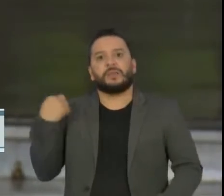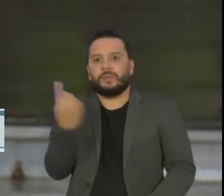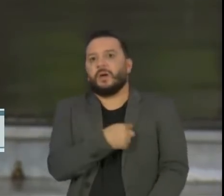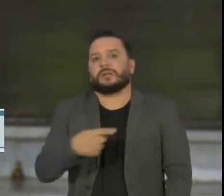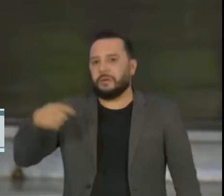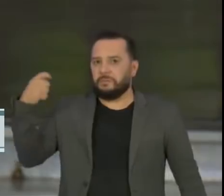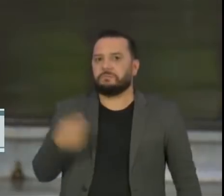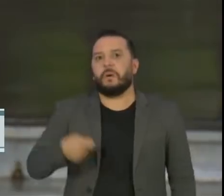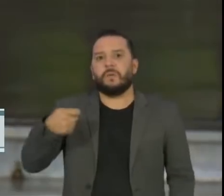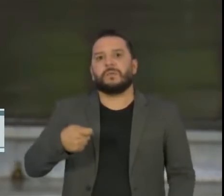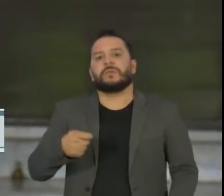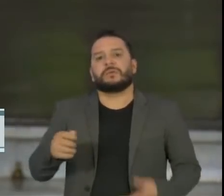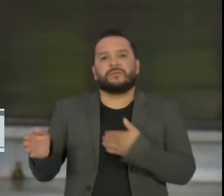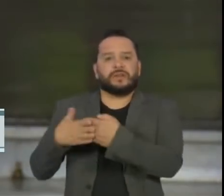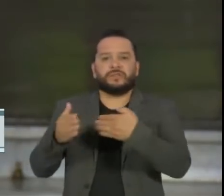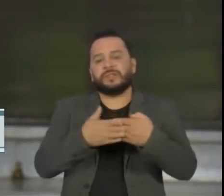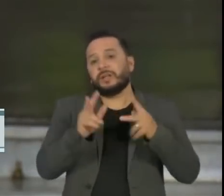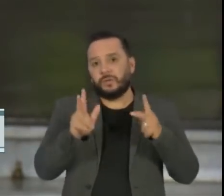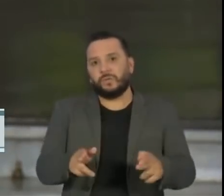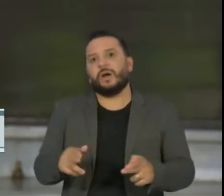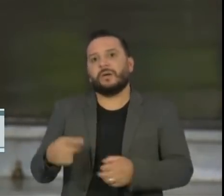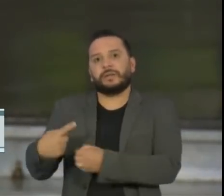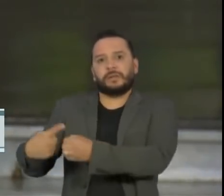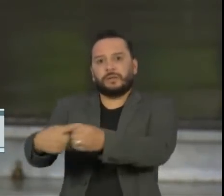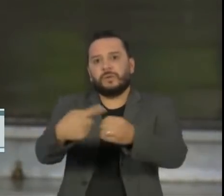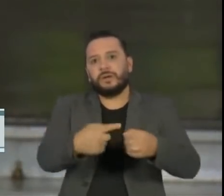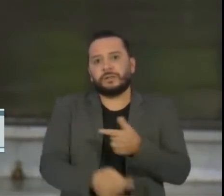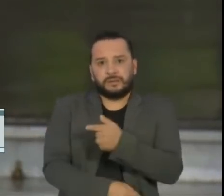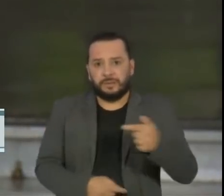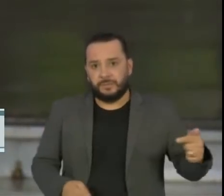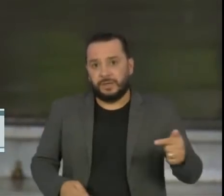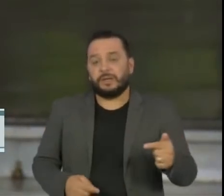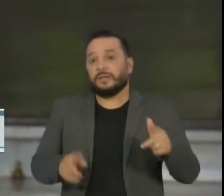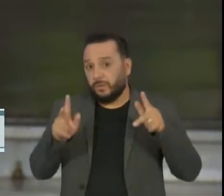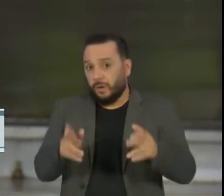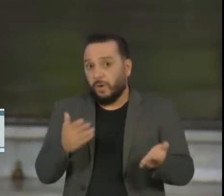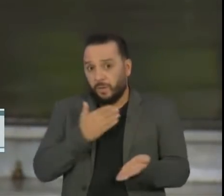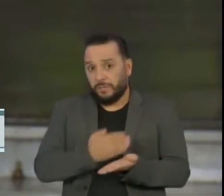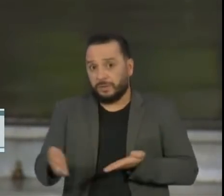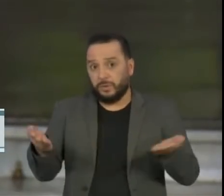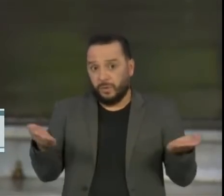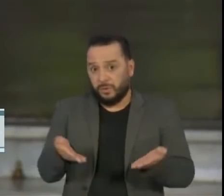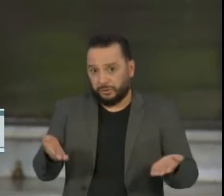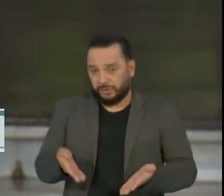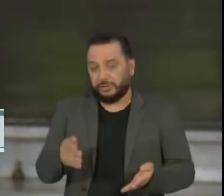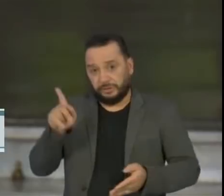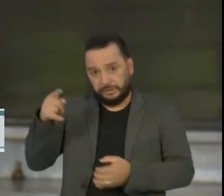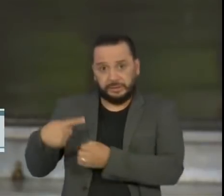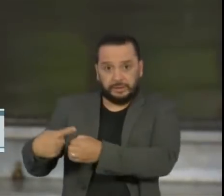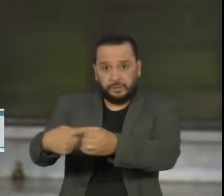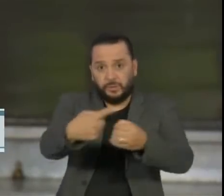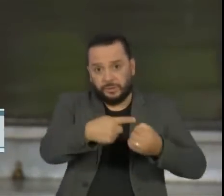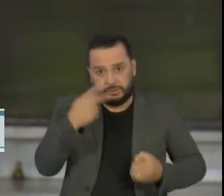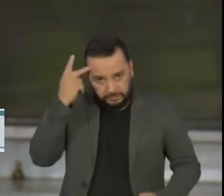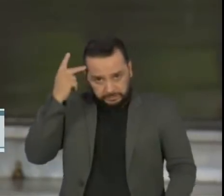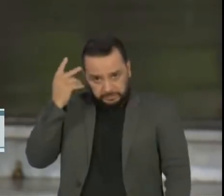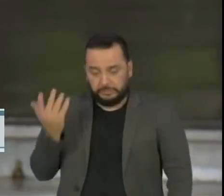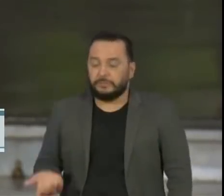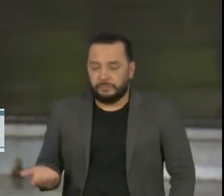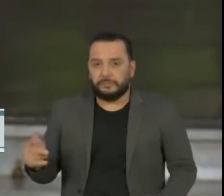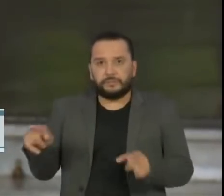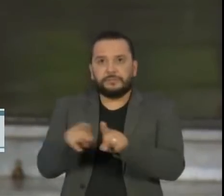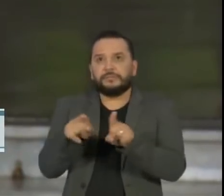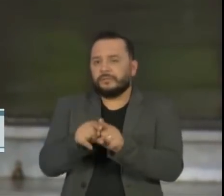feito no interior nessa semana, a partir de hoje, especificamente. E o último ponto sobre os dados que é